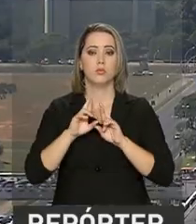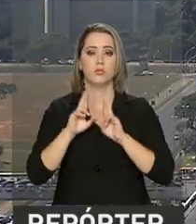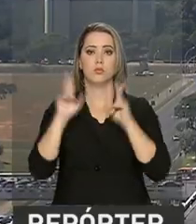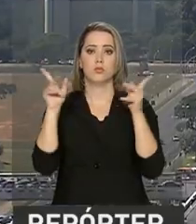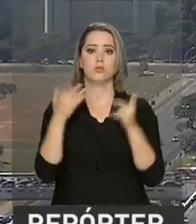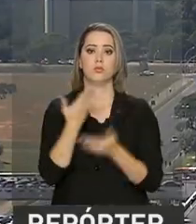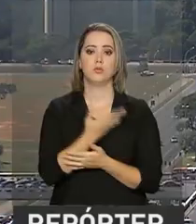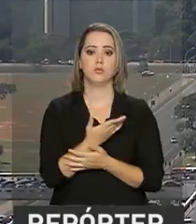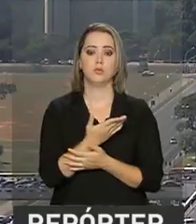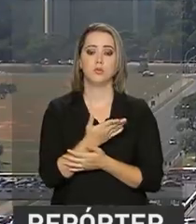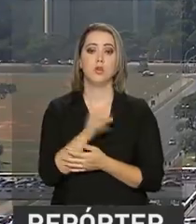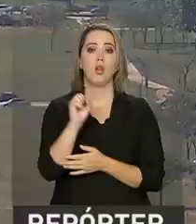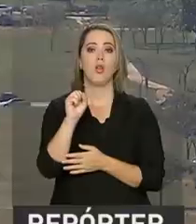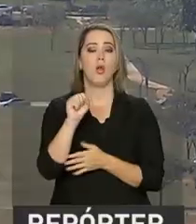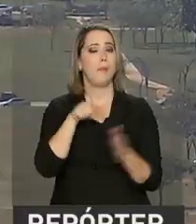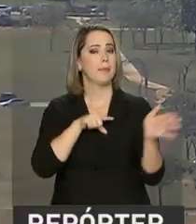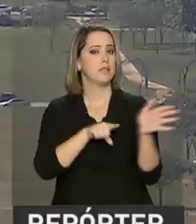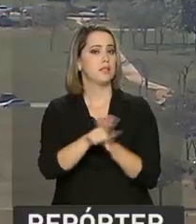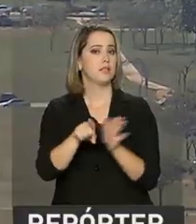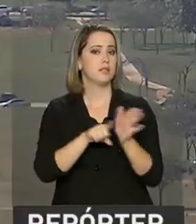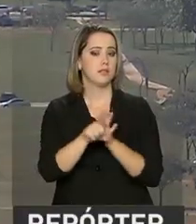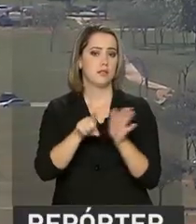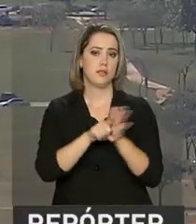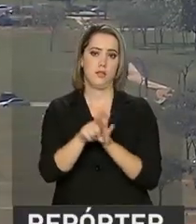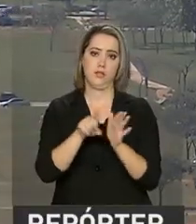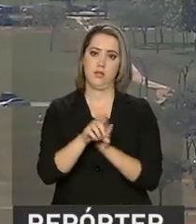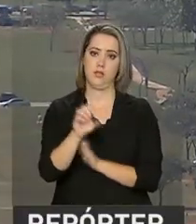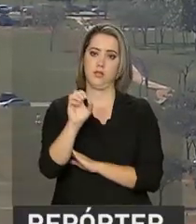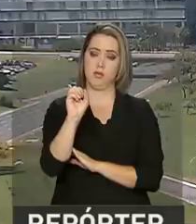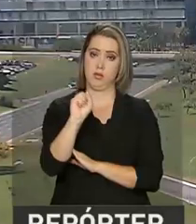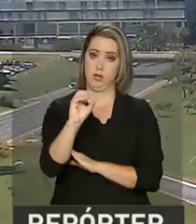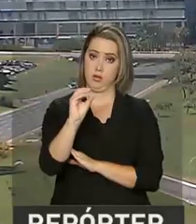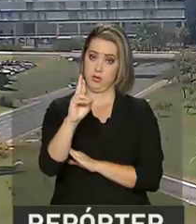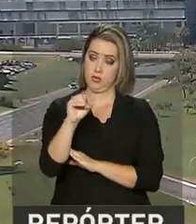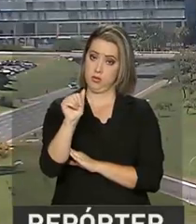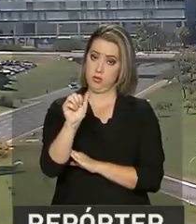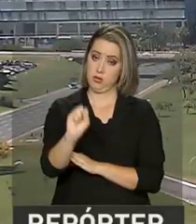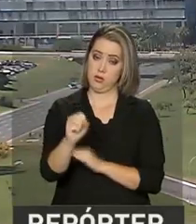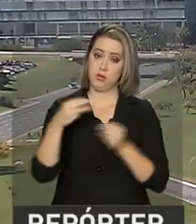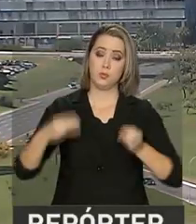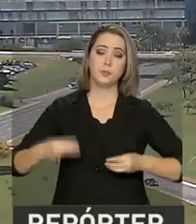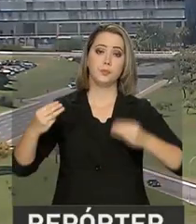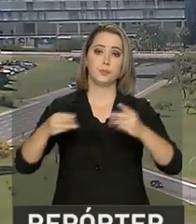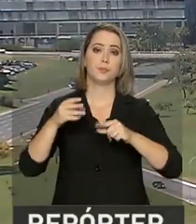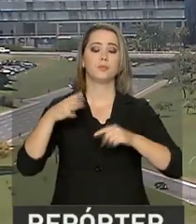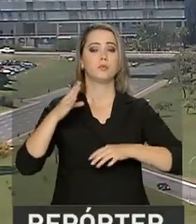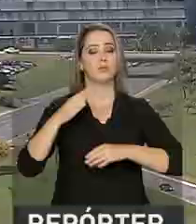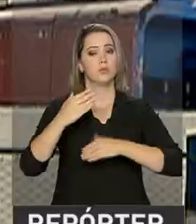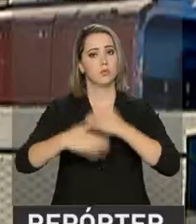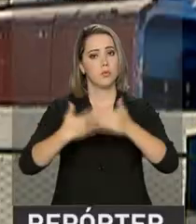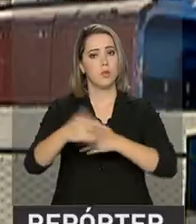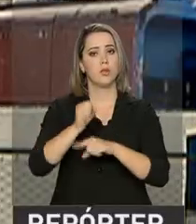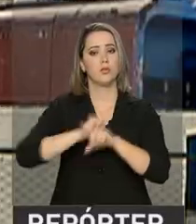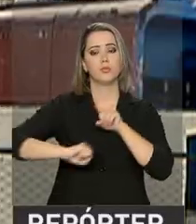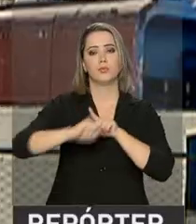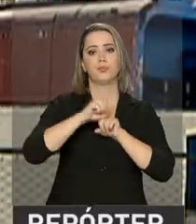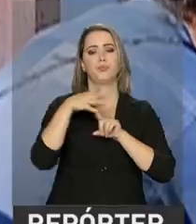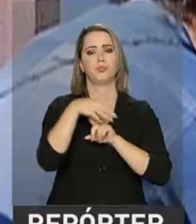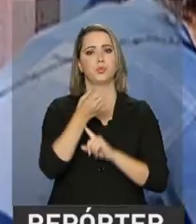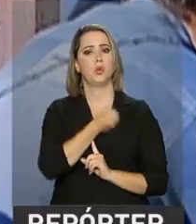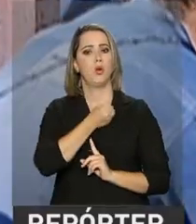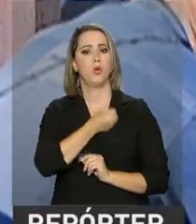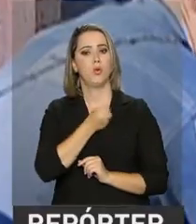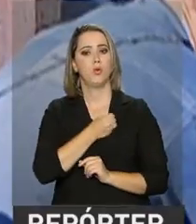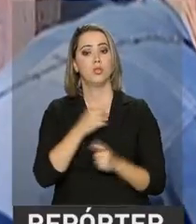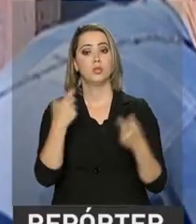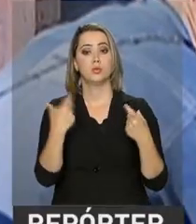acordo com o senso do sistema único de assistência social do Ministério do Desenvolvimento Social e Agrário o número de